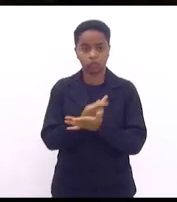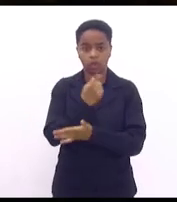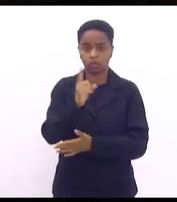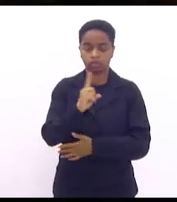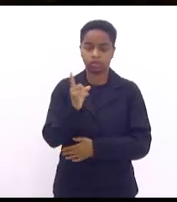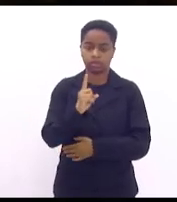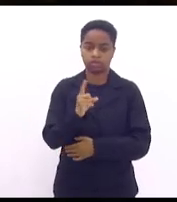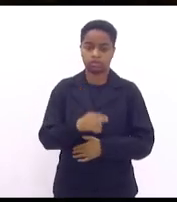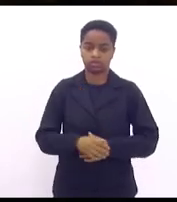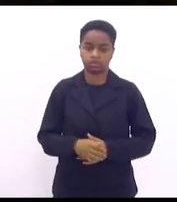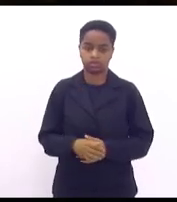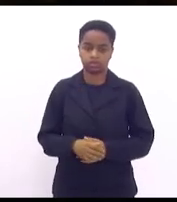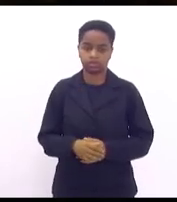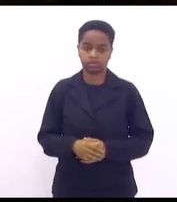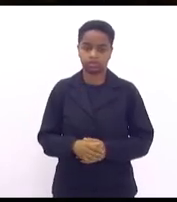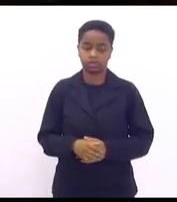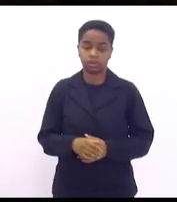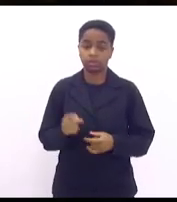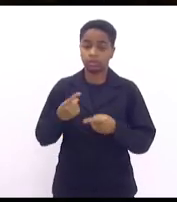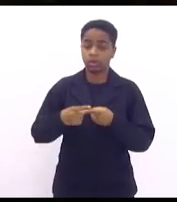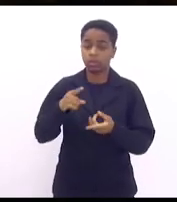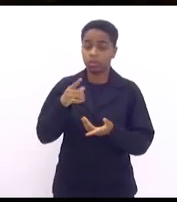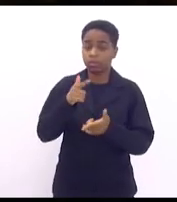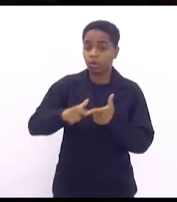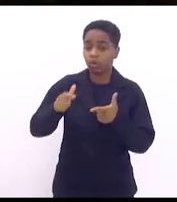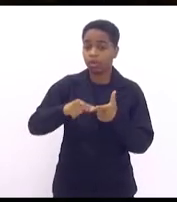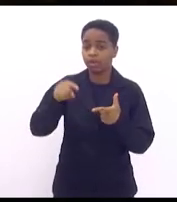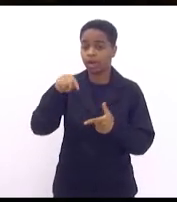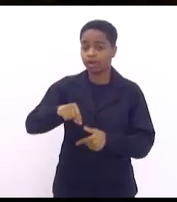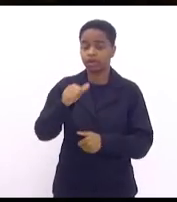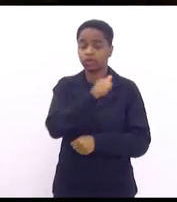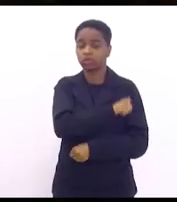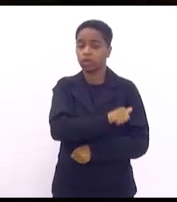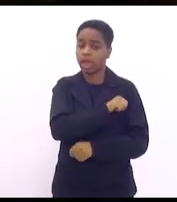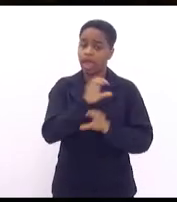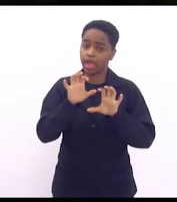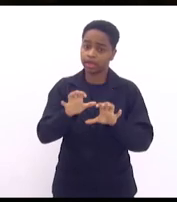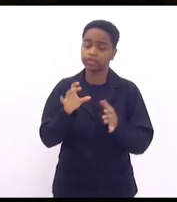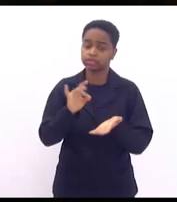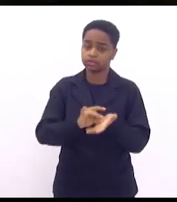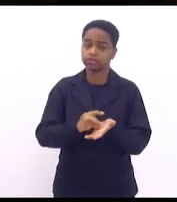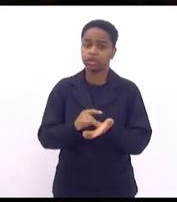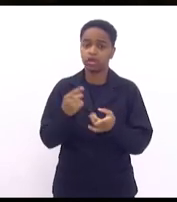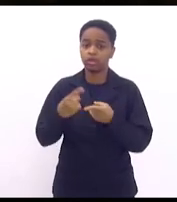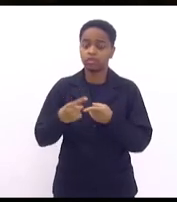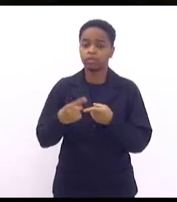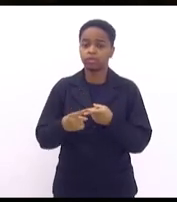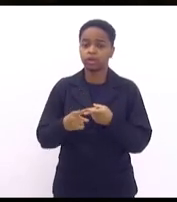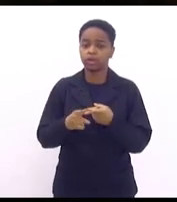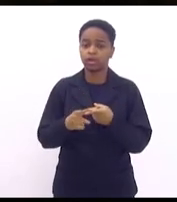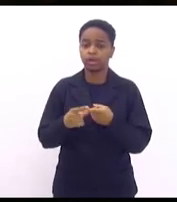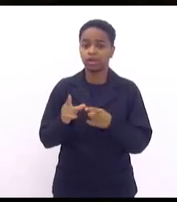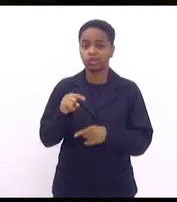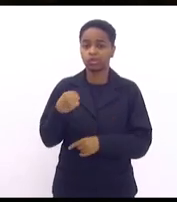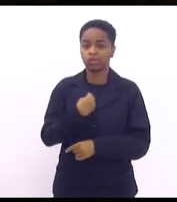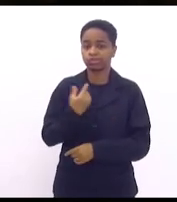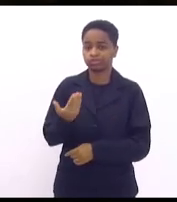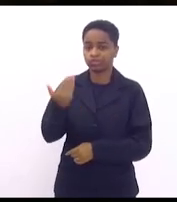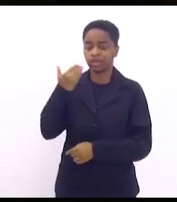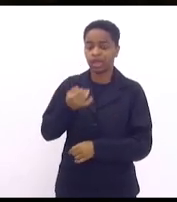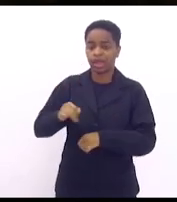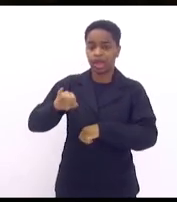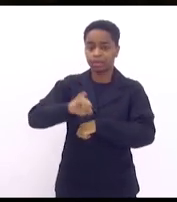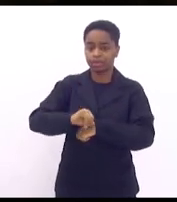nunca. O problema do Estado do Rio de Janeiro é justamente esse também. Deixamos de ser a capital do nosso